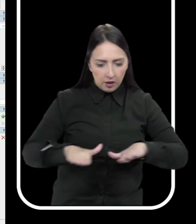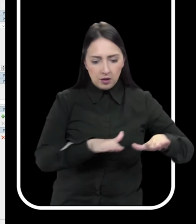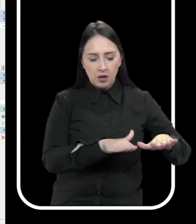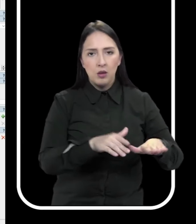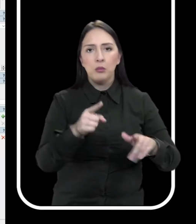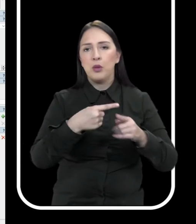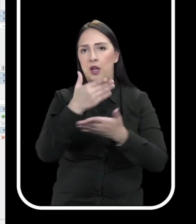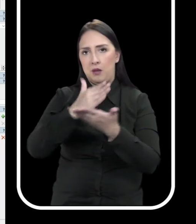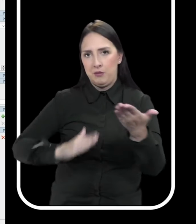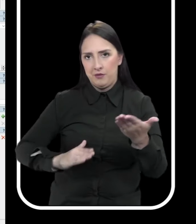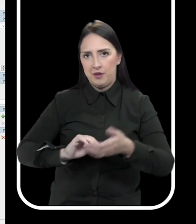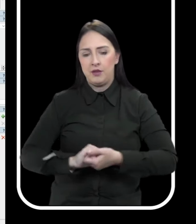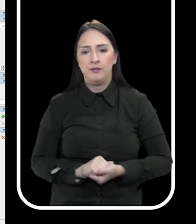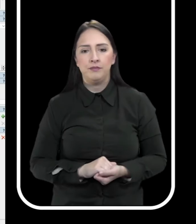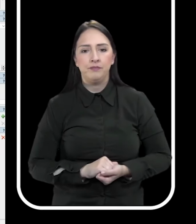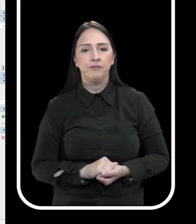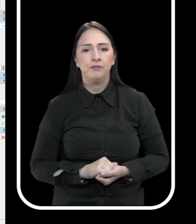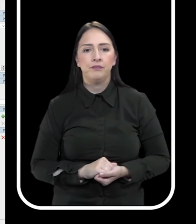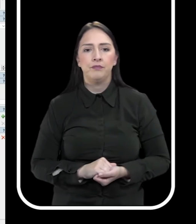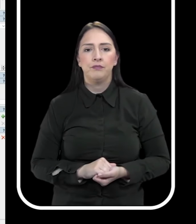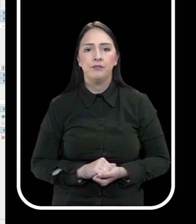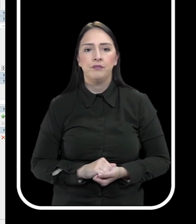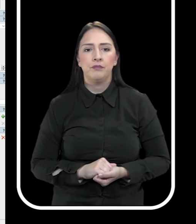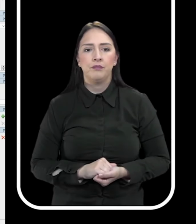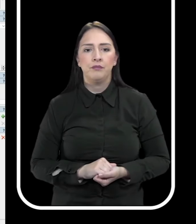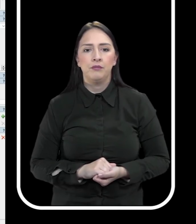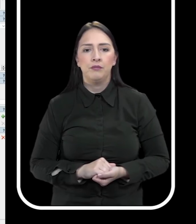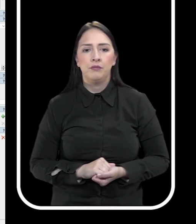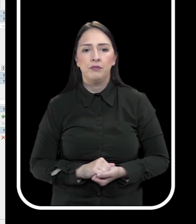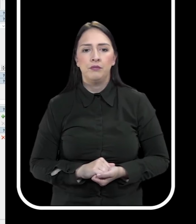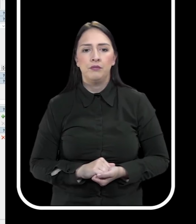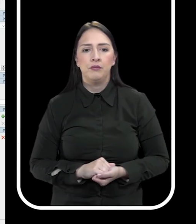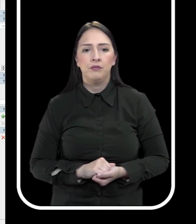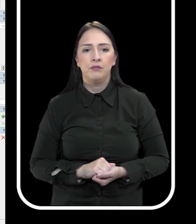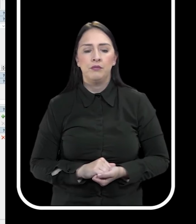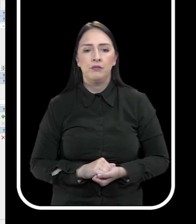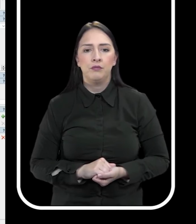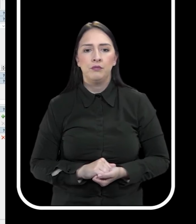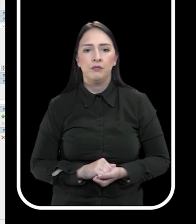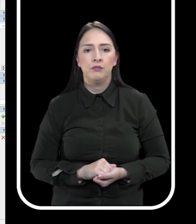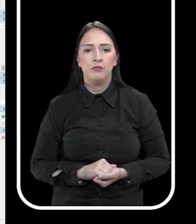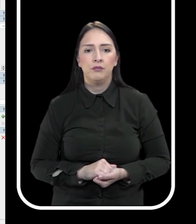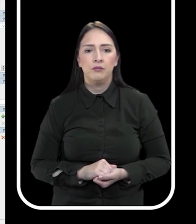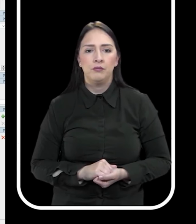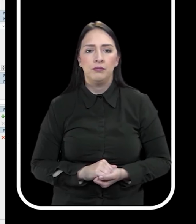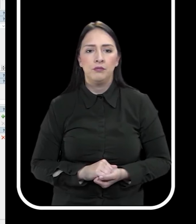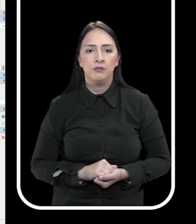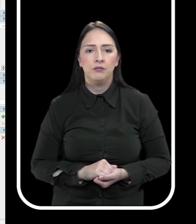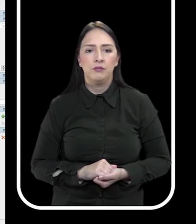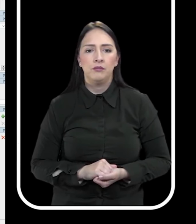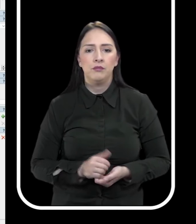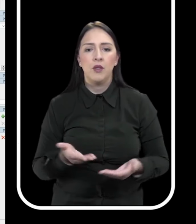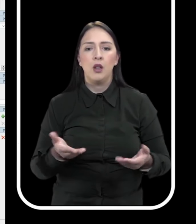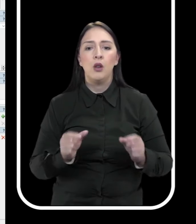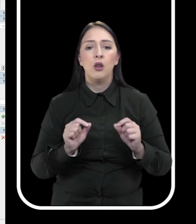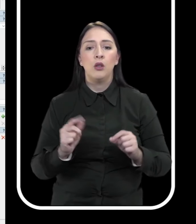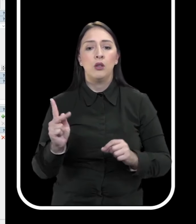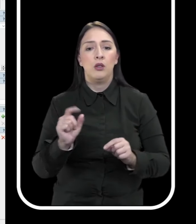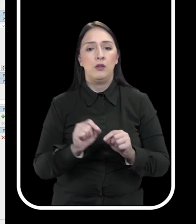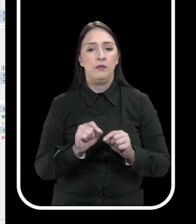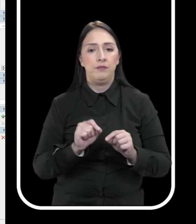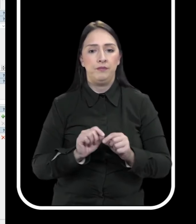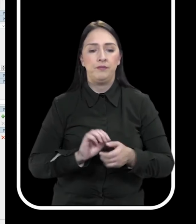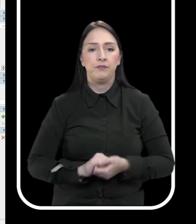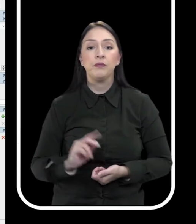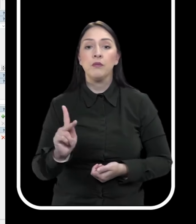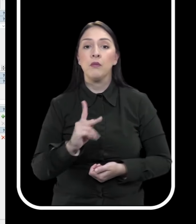esteira porque foi refugado. Mais um aqui voltou pela esteira, deixa eu reduzir um pouquinho a velocidade aqui. Então, nesse caso... Tá? O